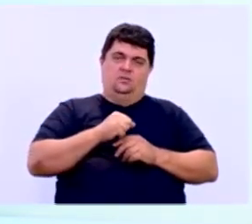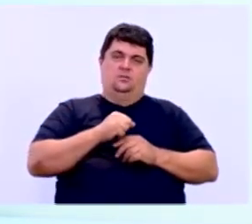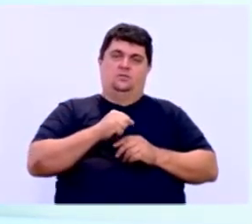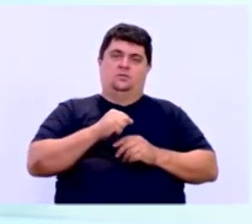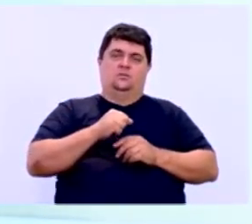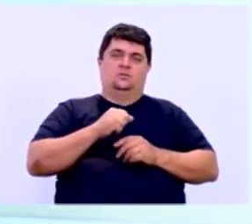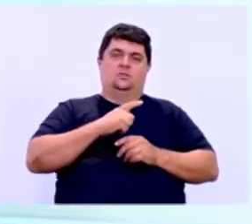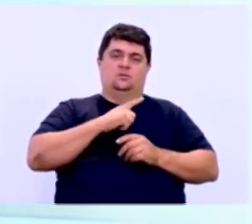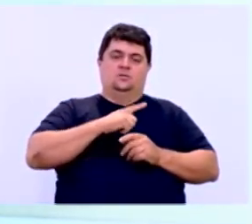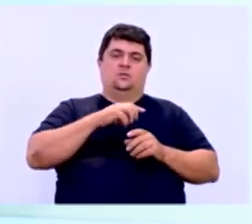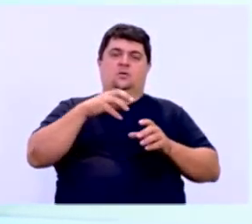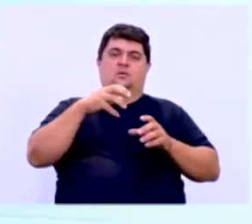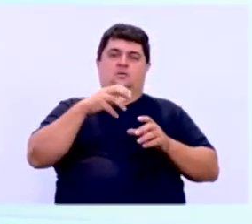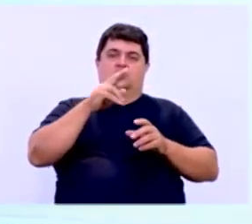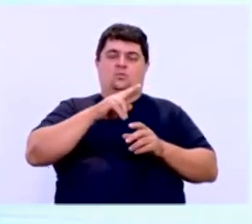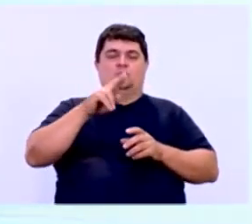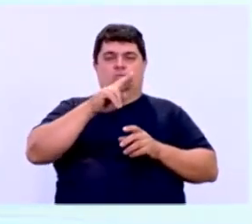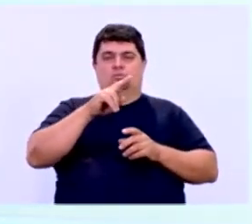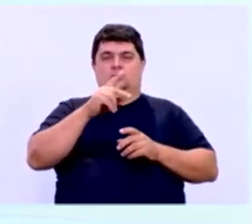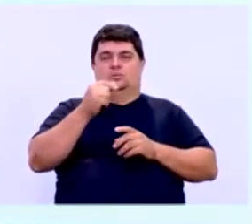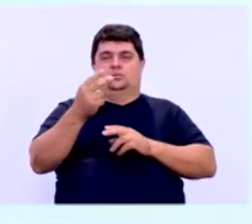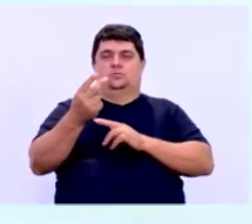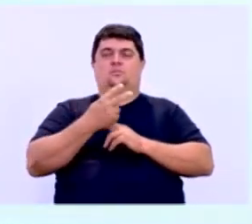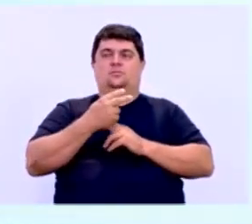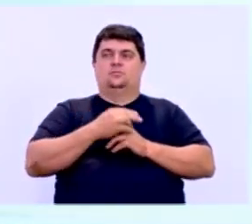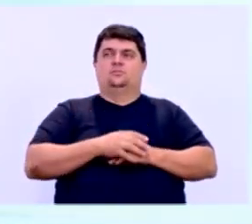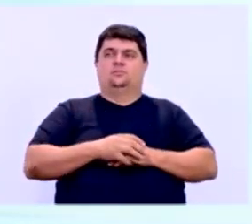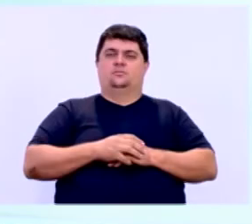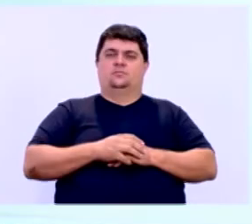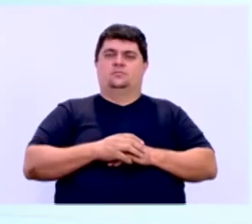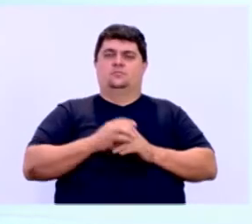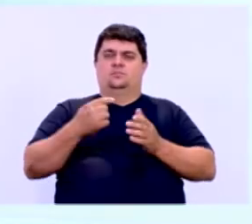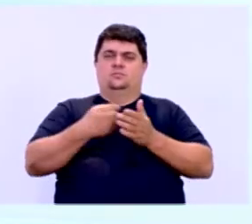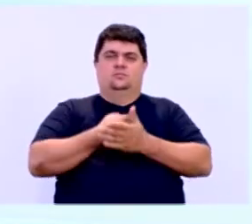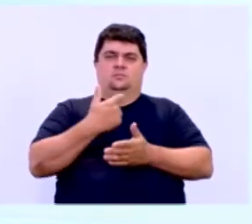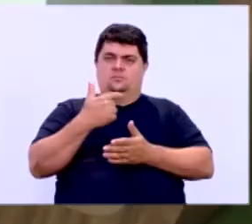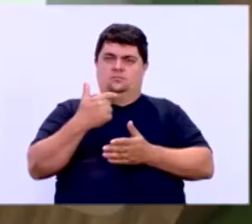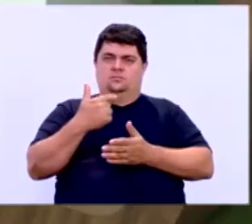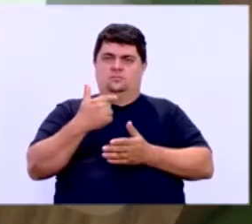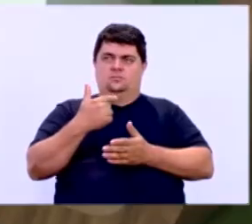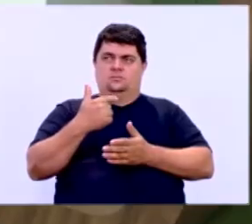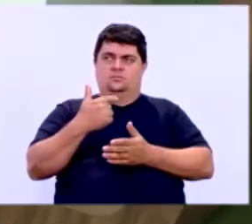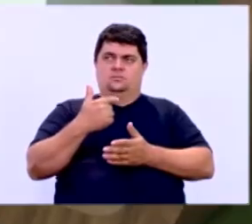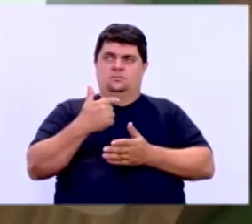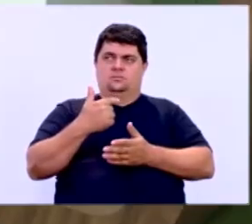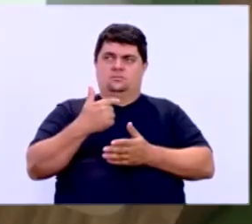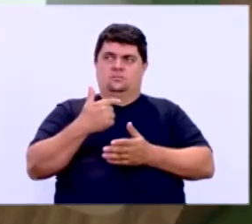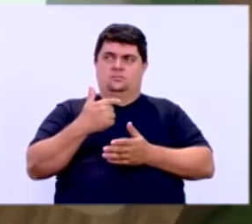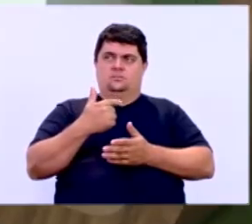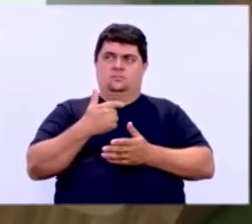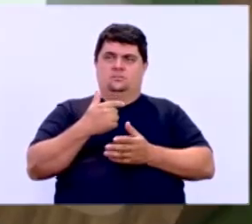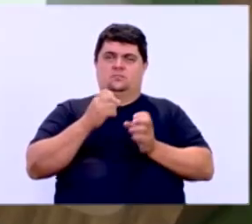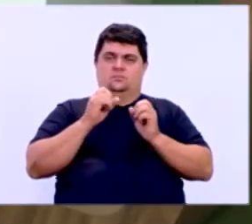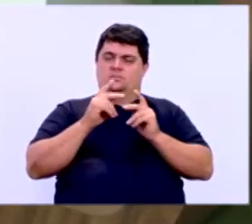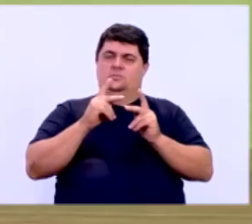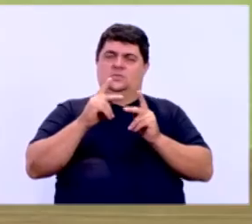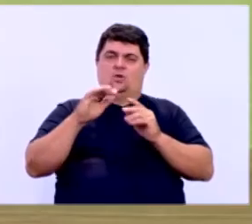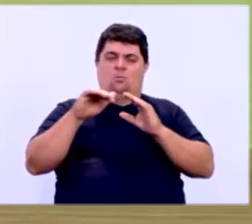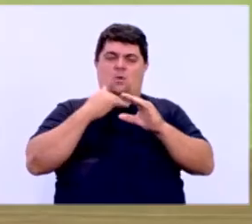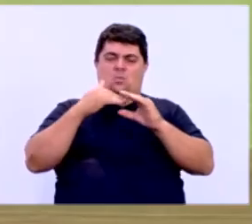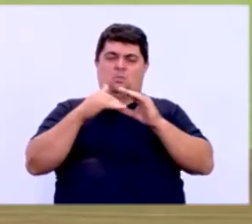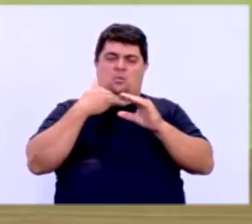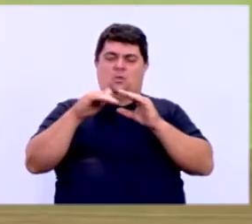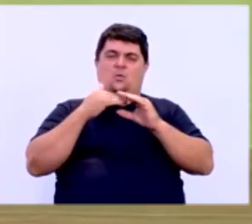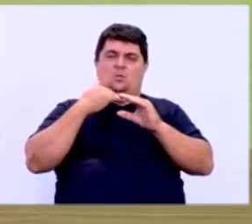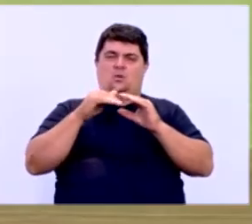a coleta desse recurso financeiro. Né, professor Igor? Algum questionamento para essa pergunta? Não, para essa não. O pessoal está continuando interagindo